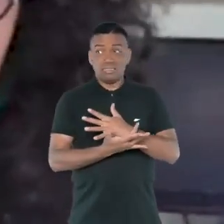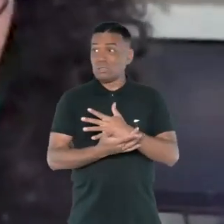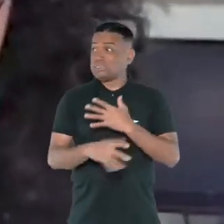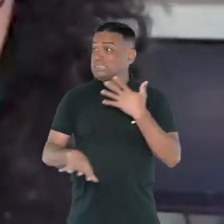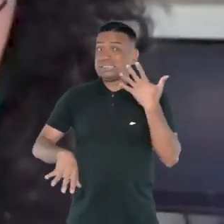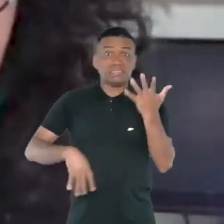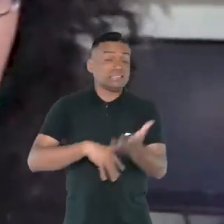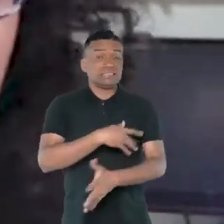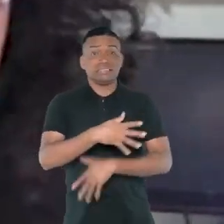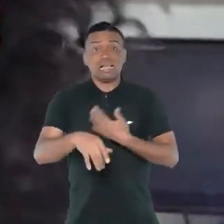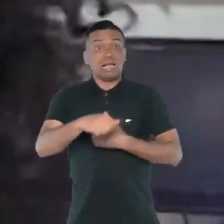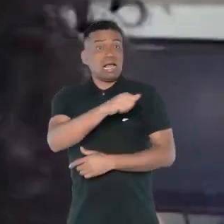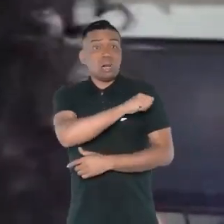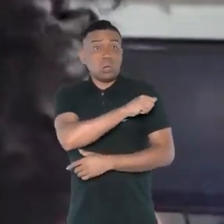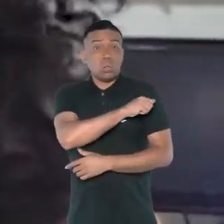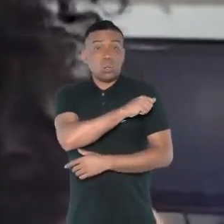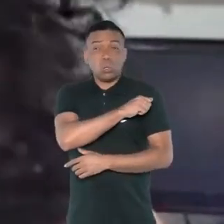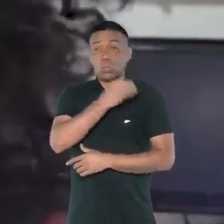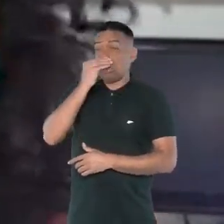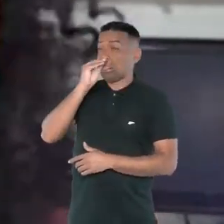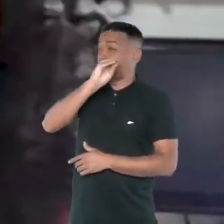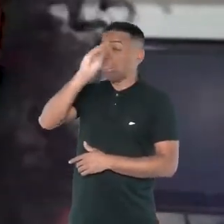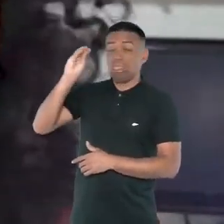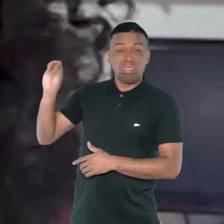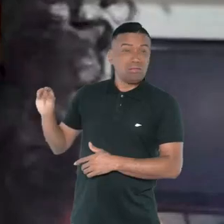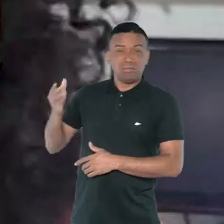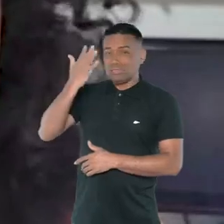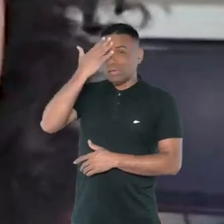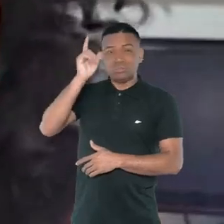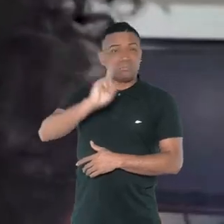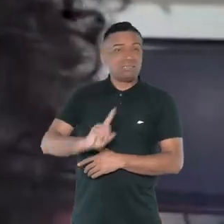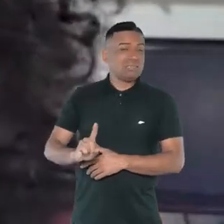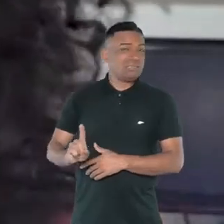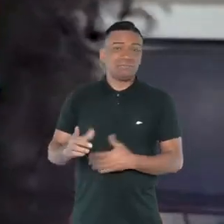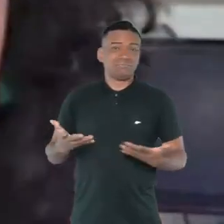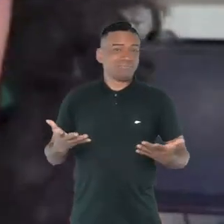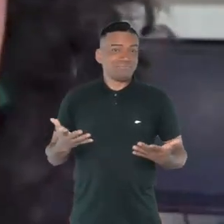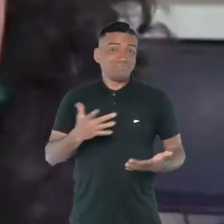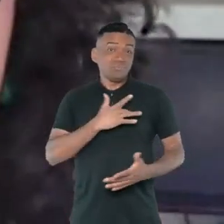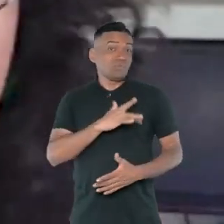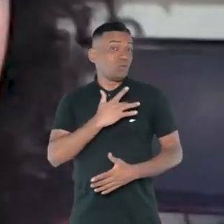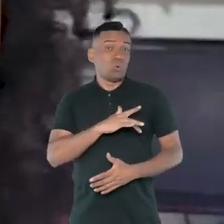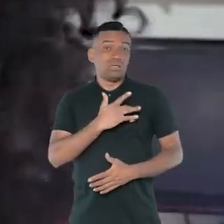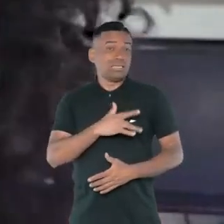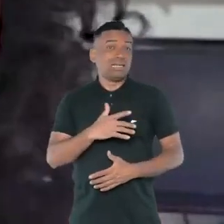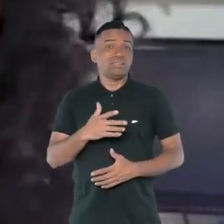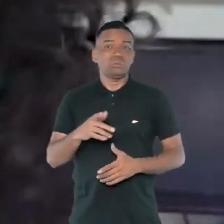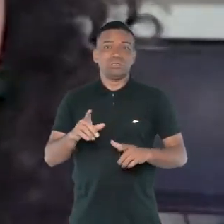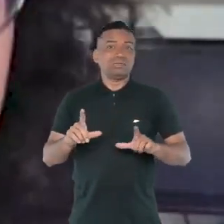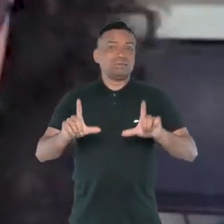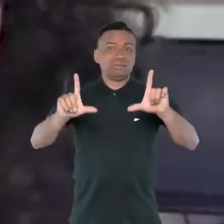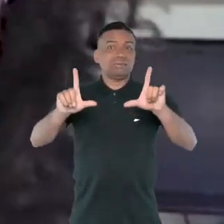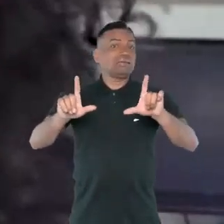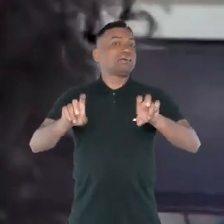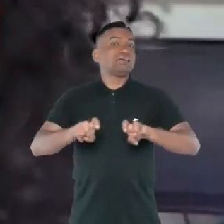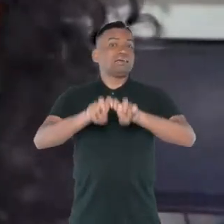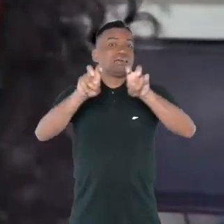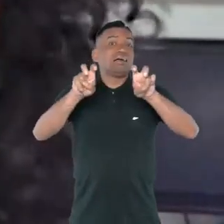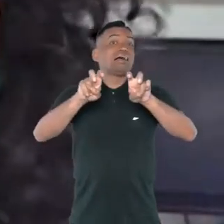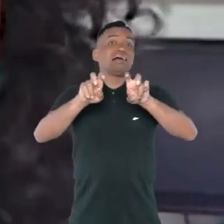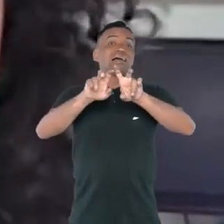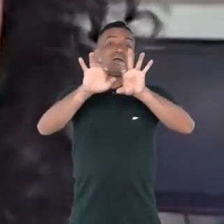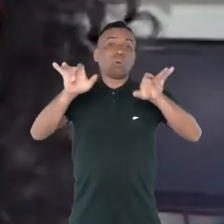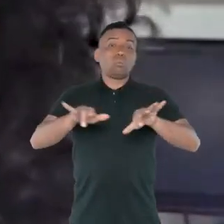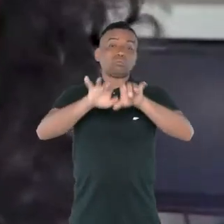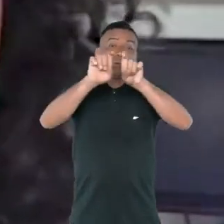da pandemia, eu cheguei no caos, no olho do furacão. Aqueles alunos que não queriam saber de nada, que não sabiam mais, coitados, né? Eles